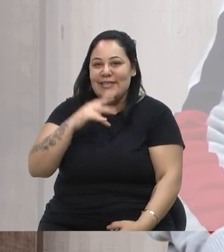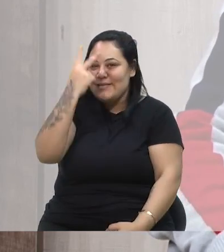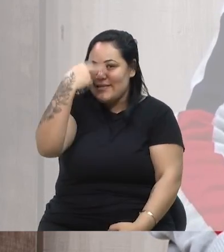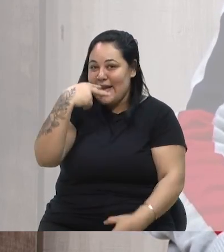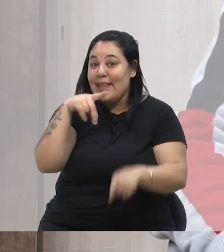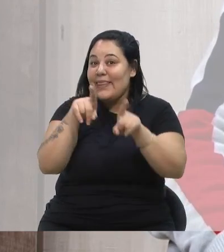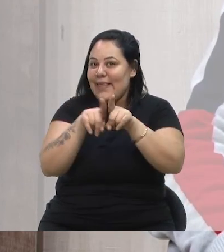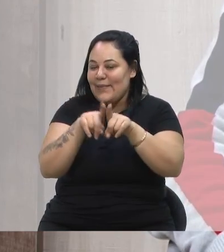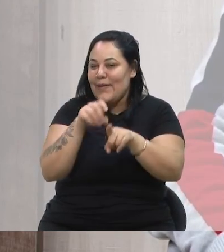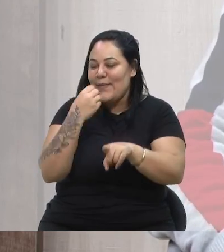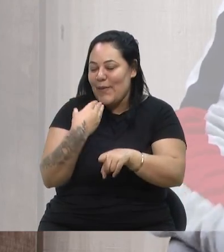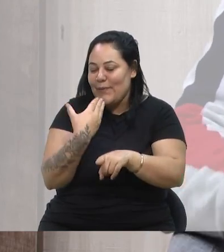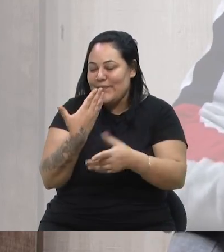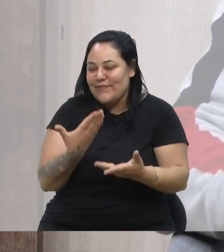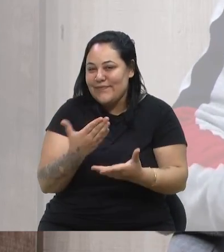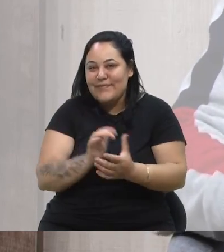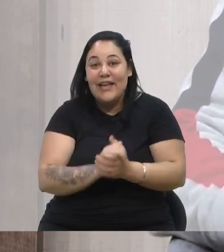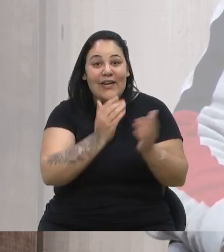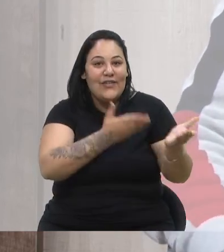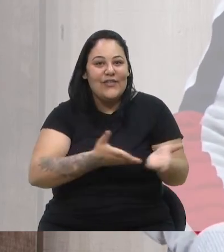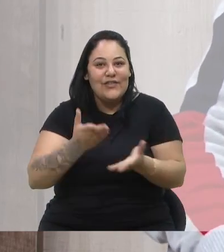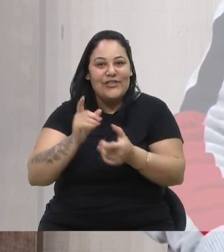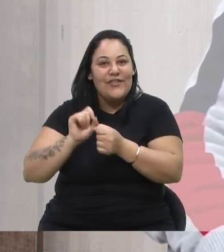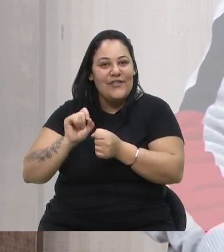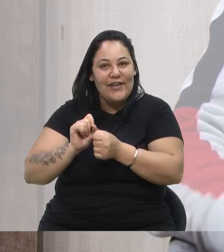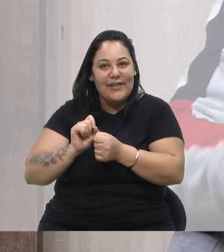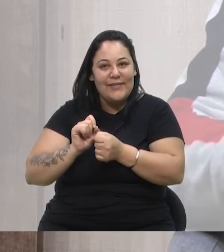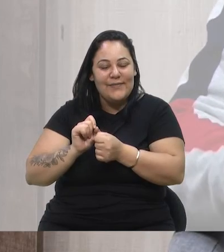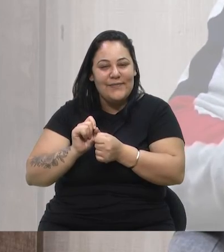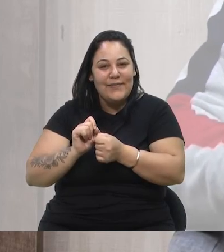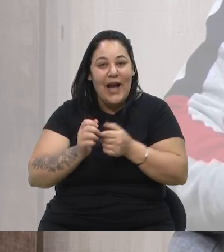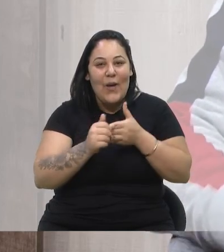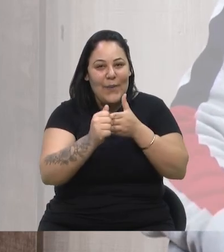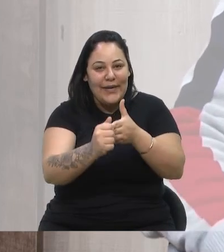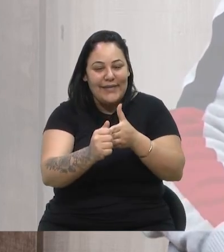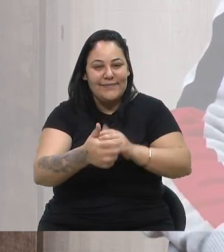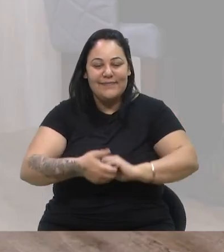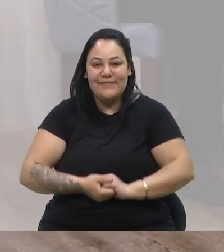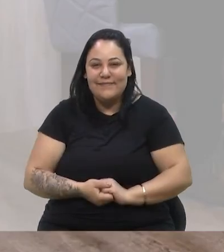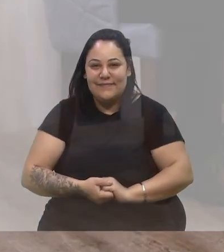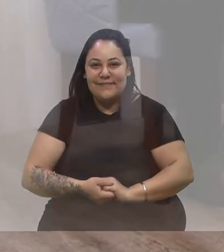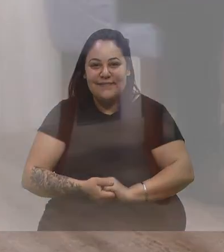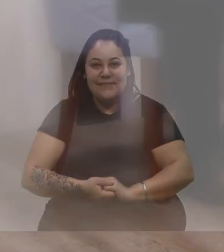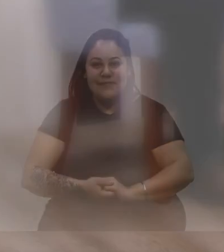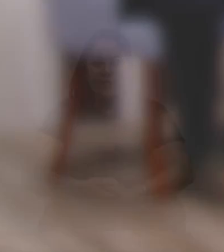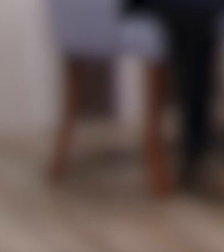sempre, também convidamos a todos que continuem acompanhando a nossa programação. Até o nosso próximo vídeo.